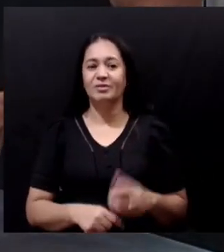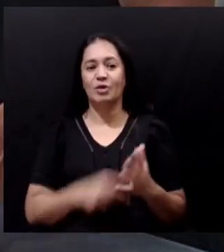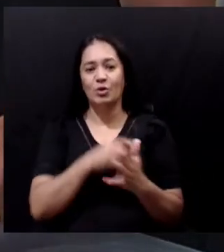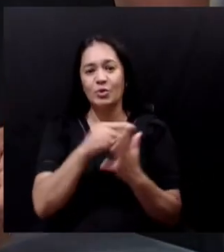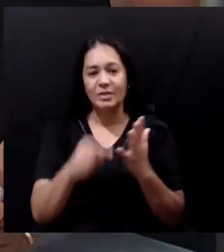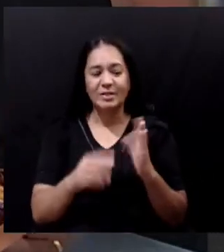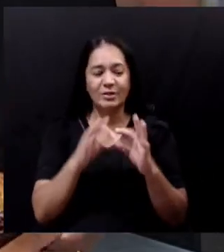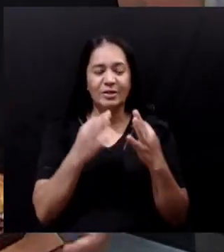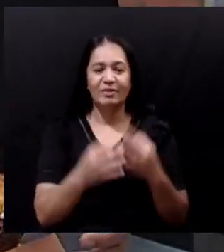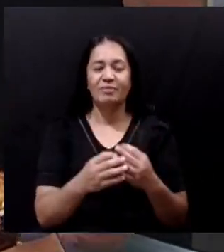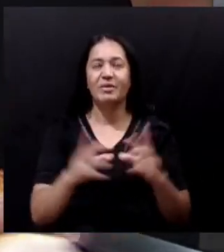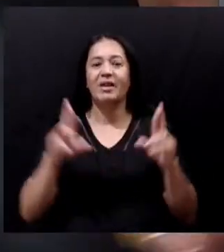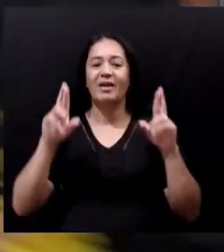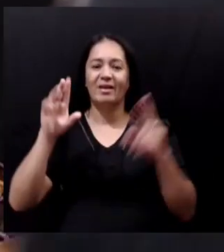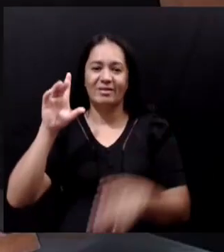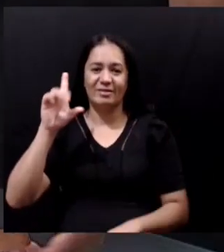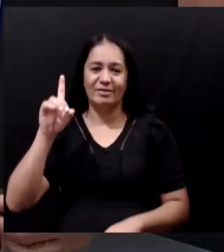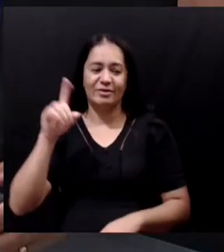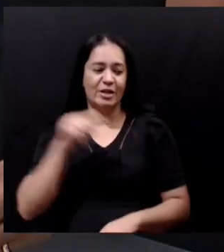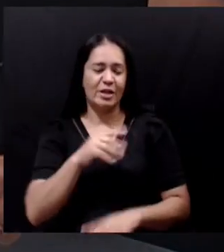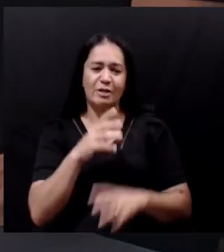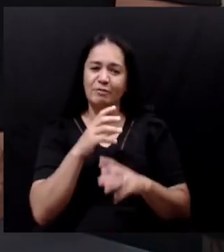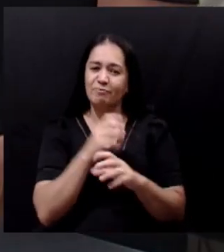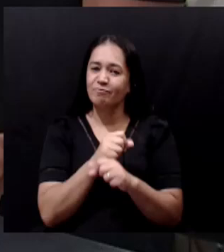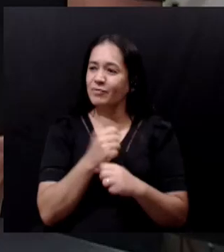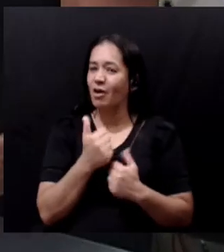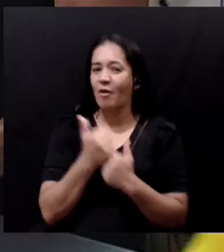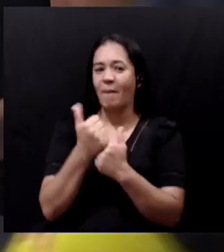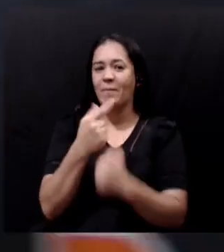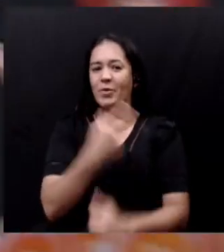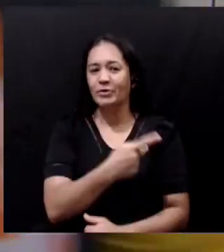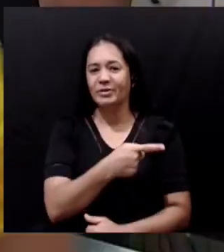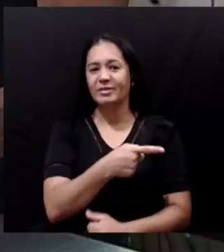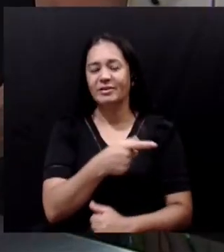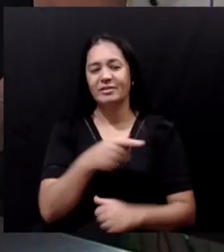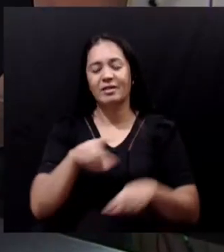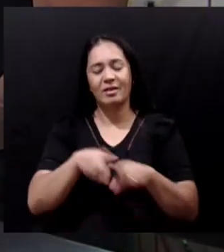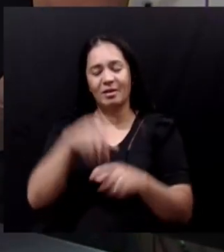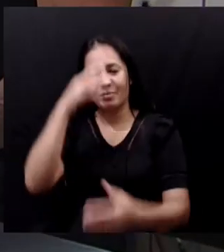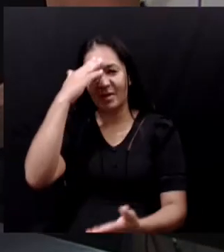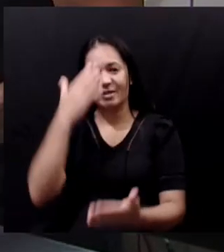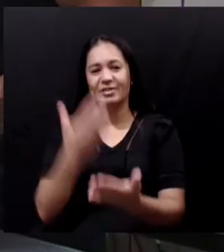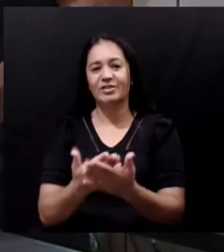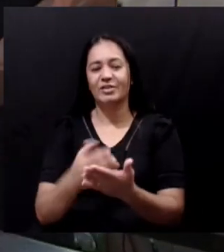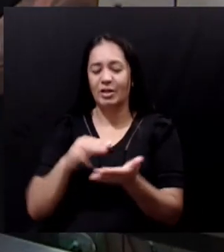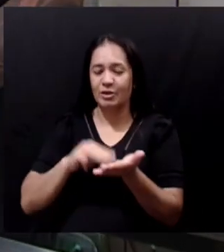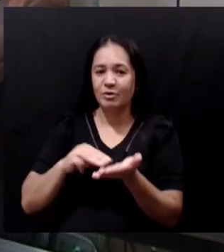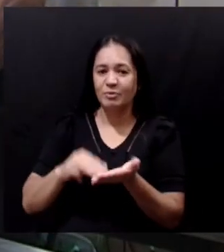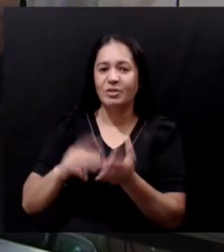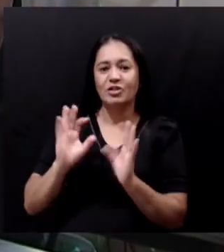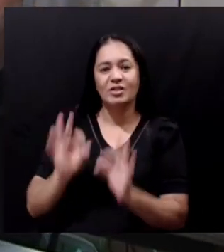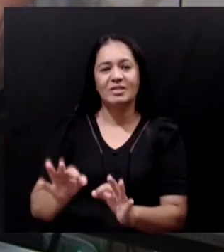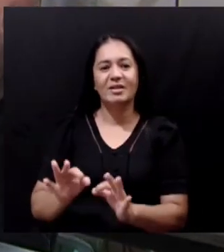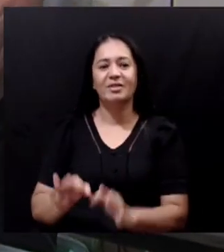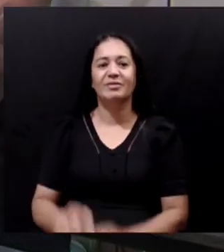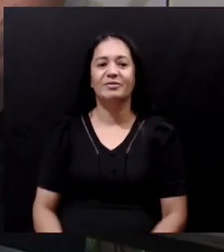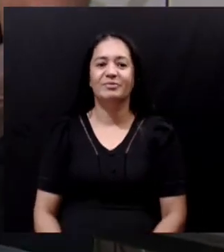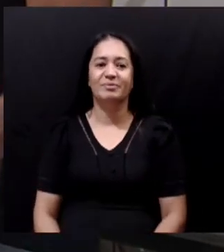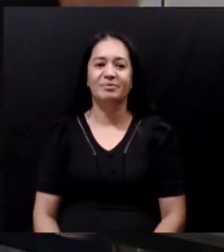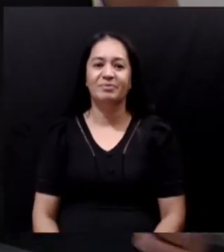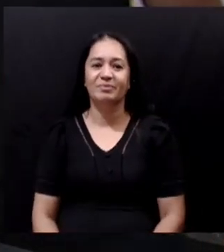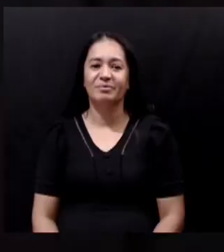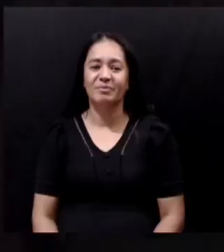a Deus tiveram total apoio deles, porque eles também acreditavam que o pastel já tinha dado certo. E teve um apoio assim,